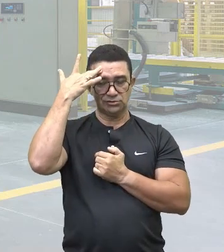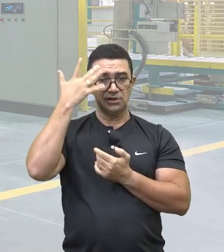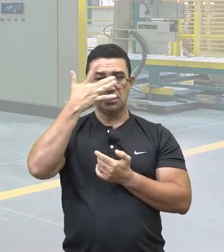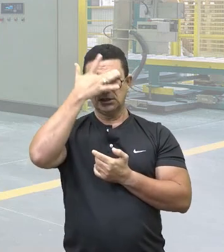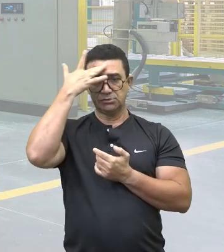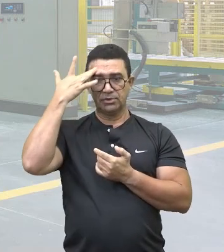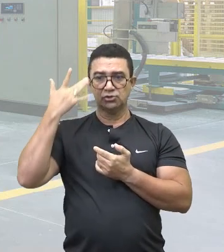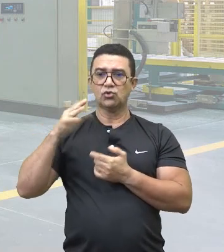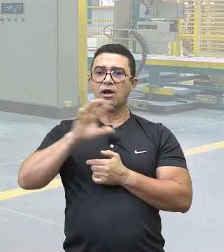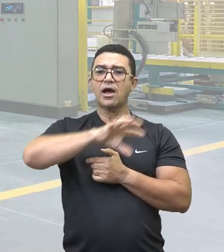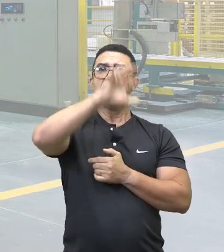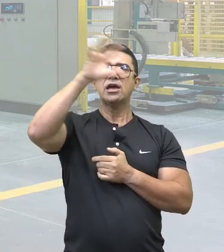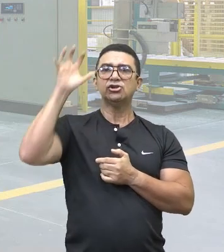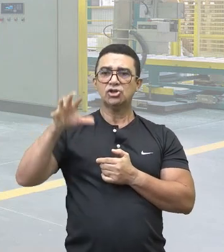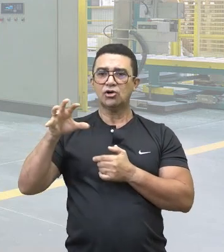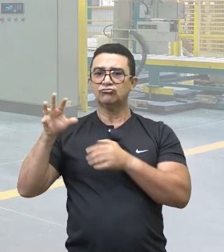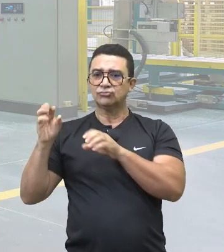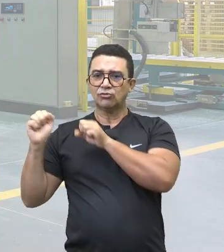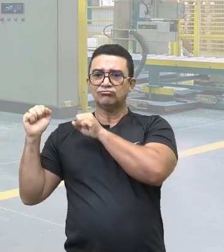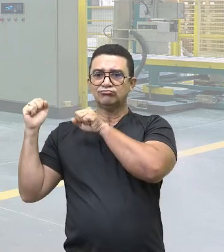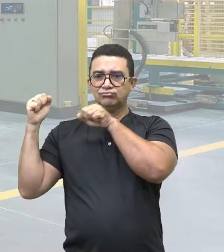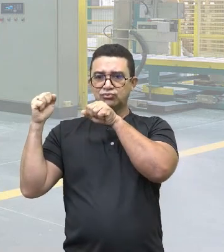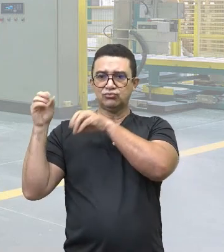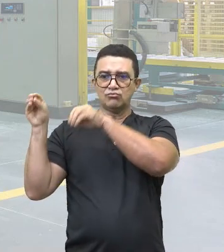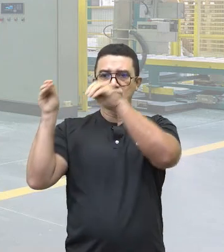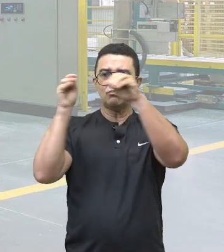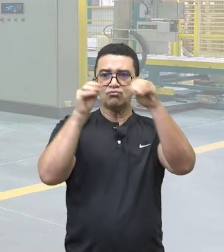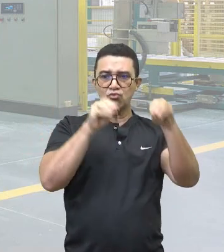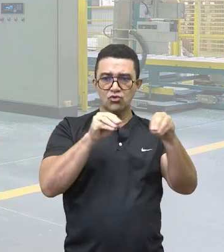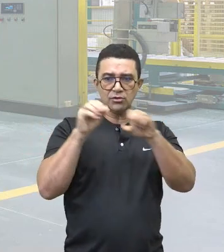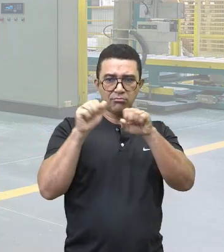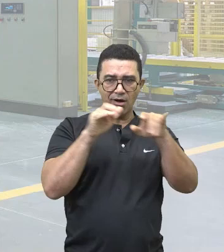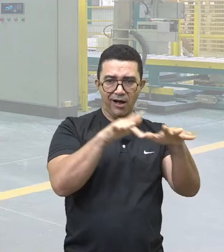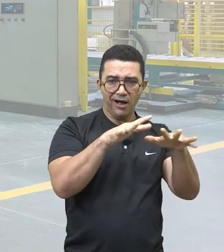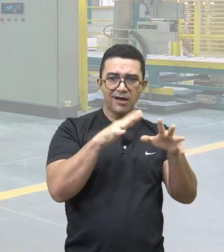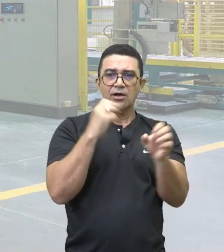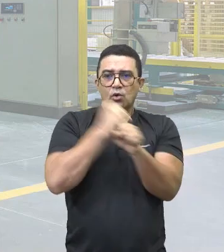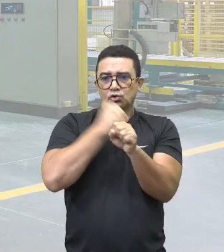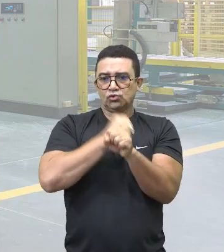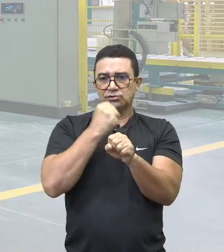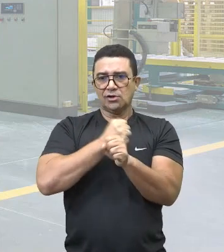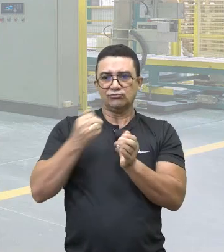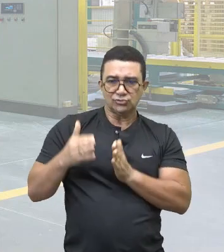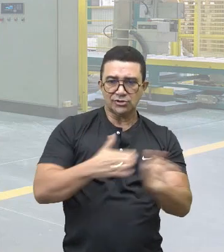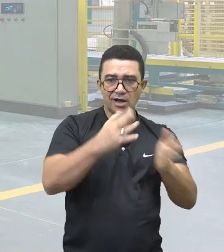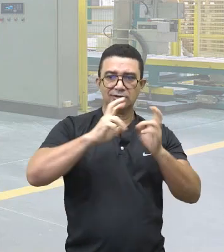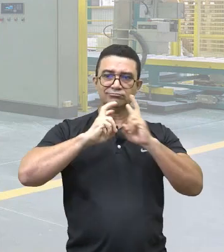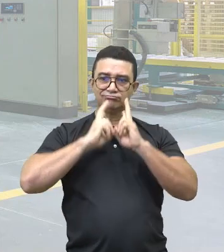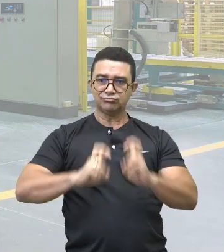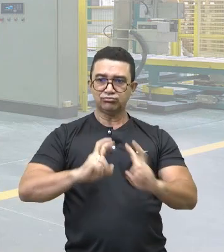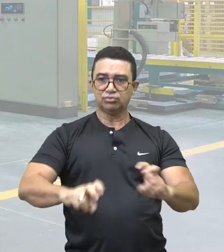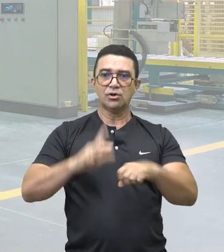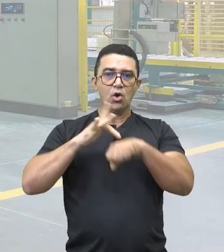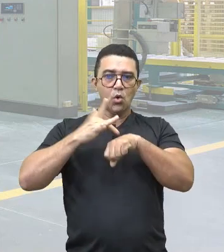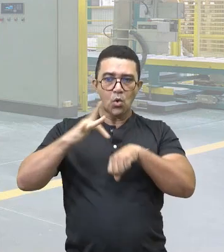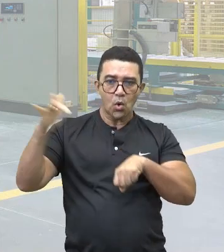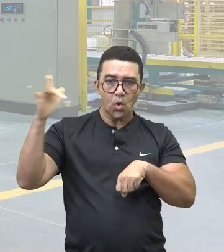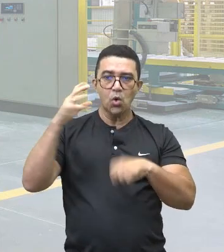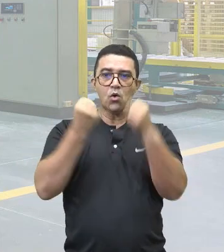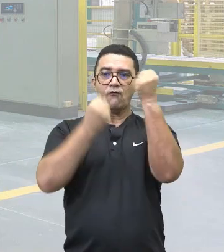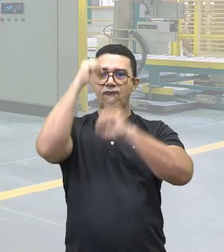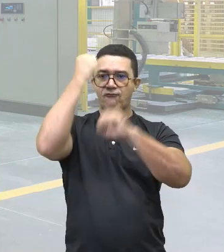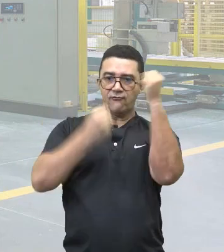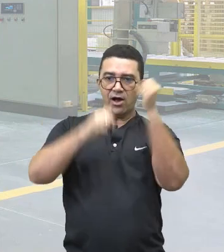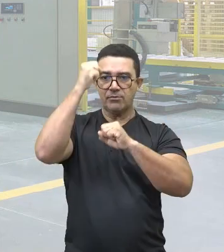de outras regiões do Brasil e vêm trabalhar nessas construções de estradas, extração de ouro, nas fábricas da Zona Franca